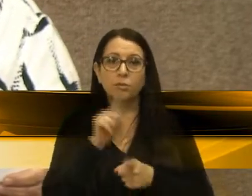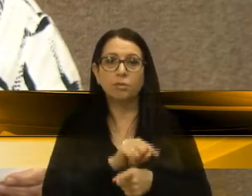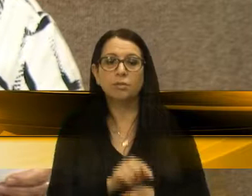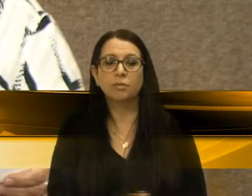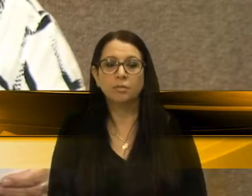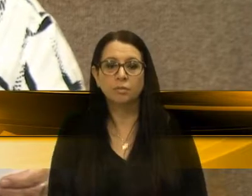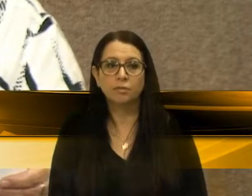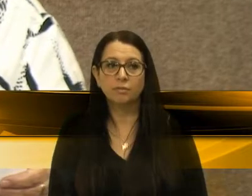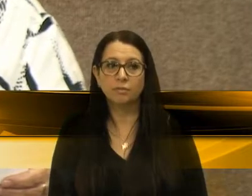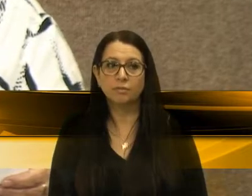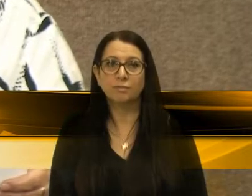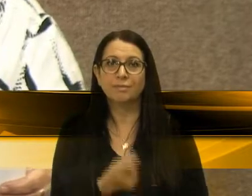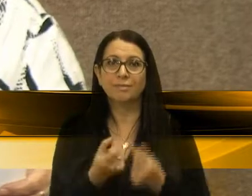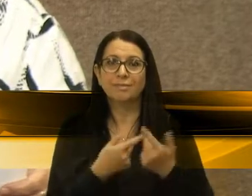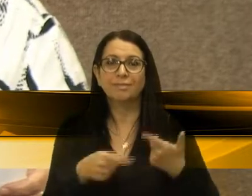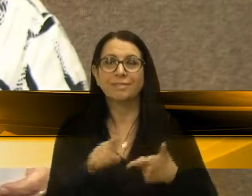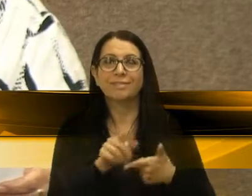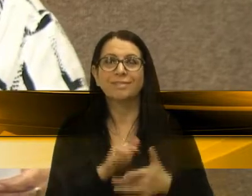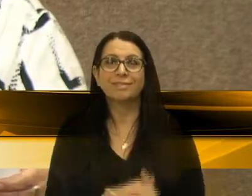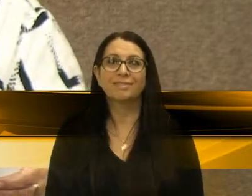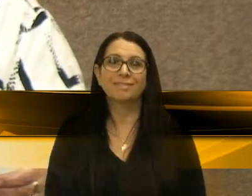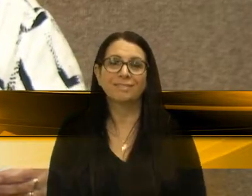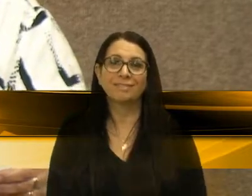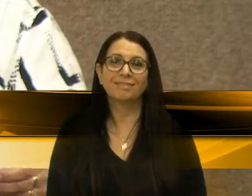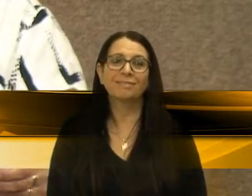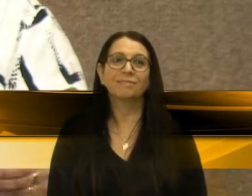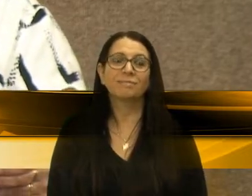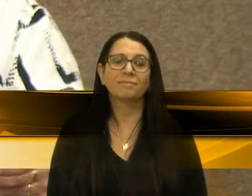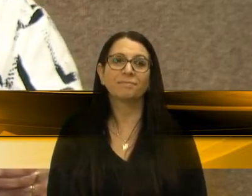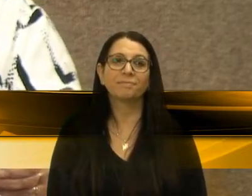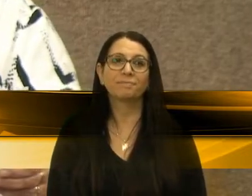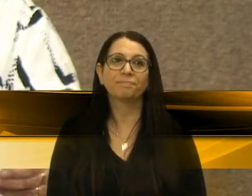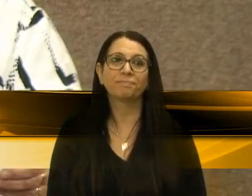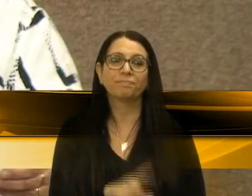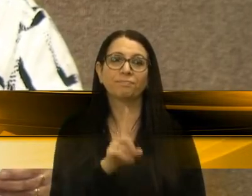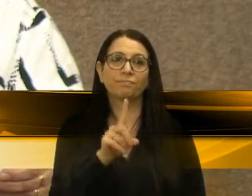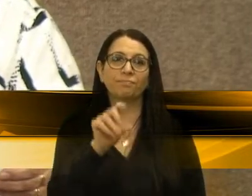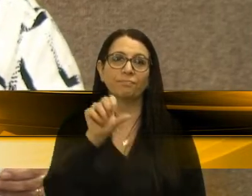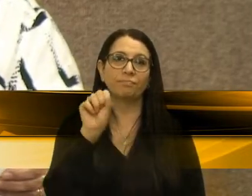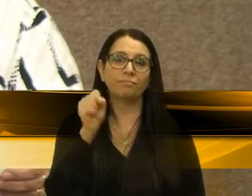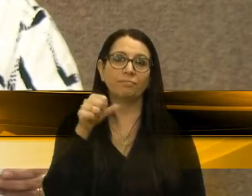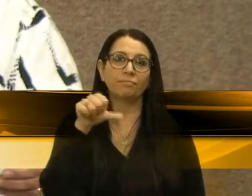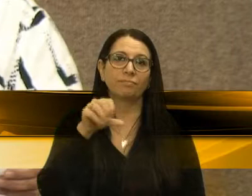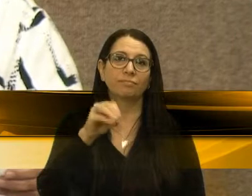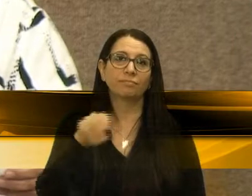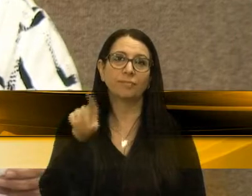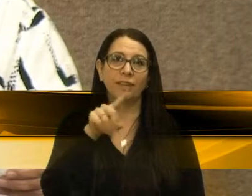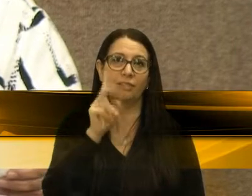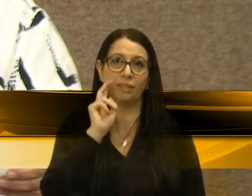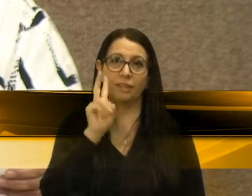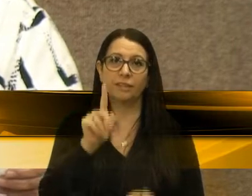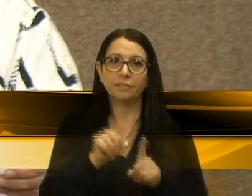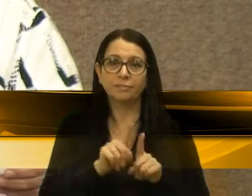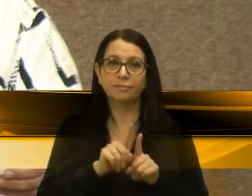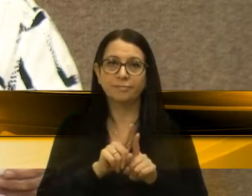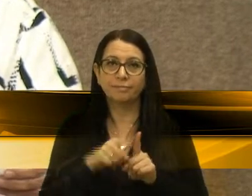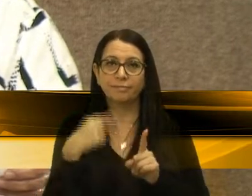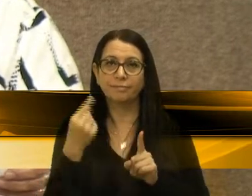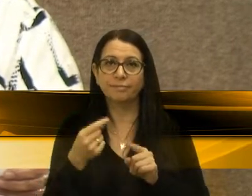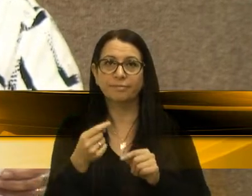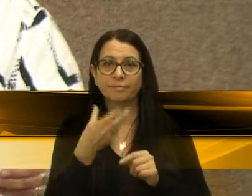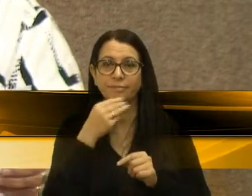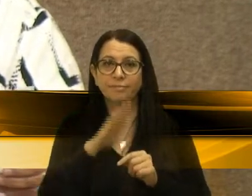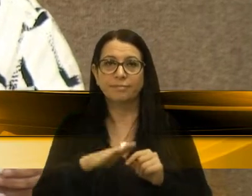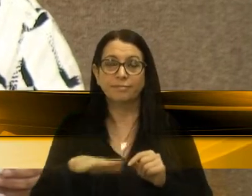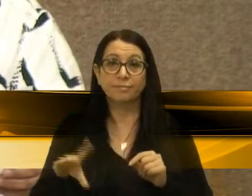algumas pontuações. Em 1890, foi construída a Igreja do Menino